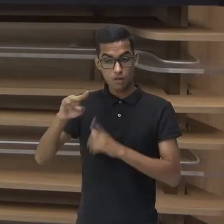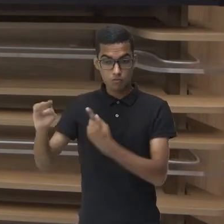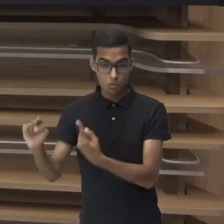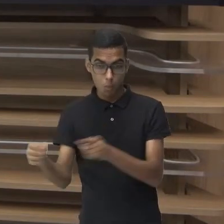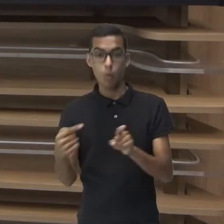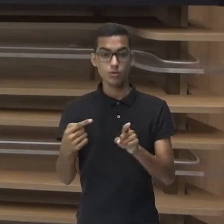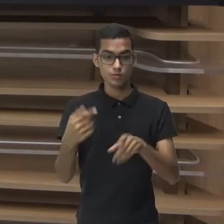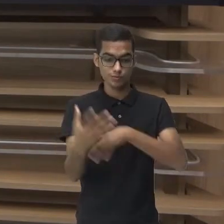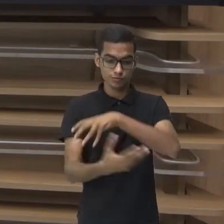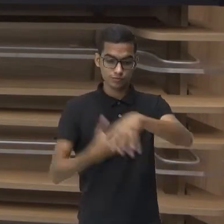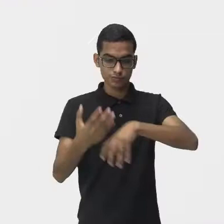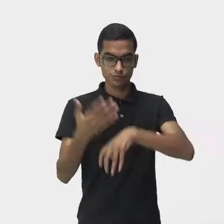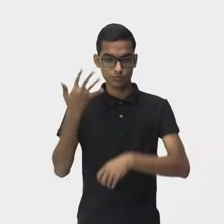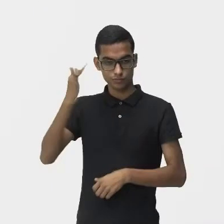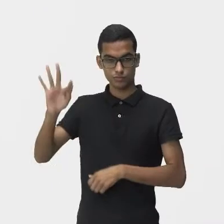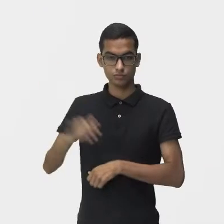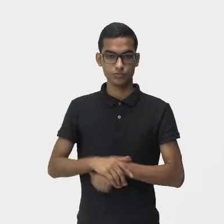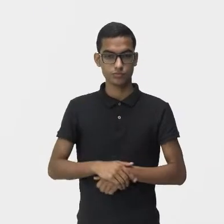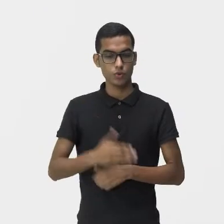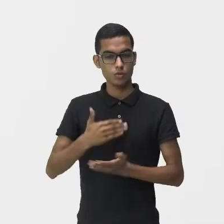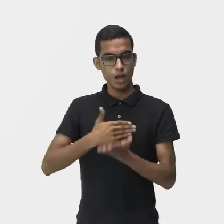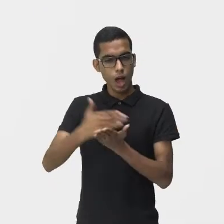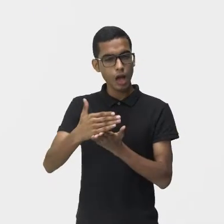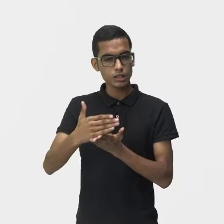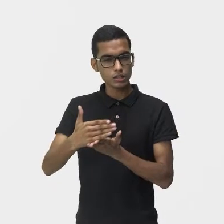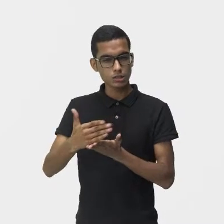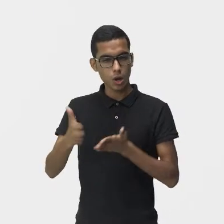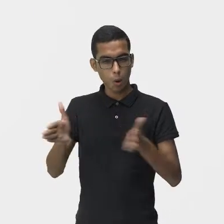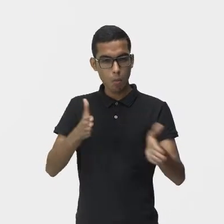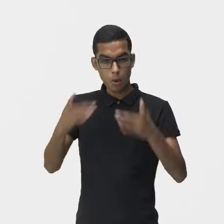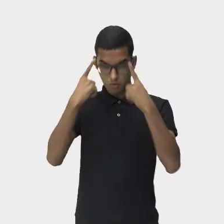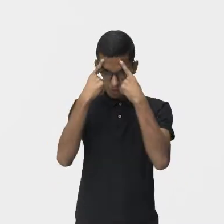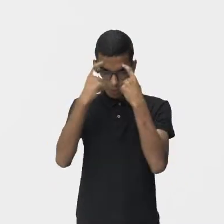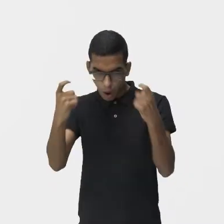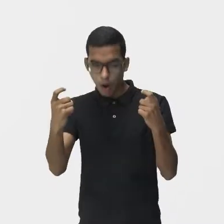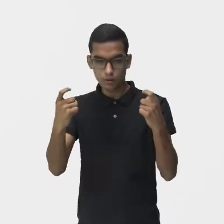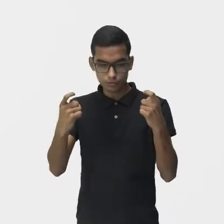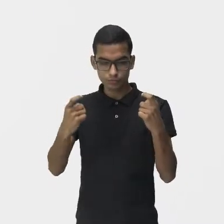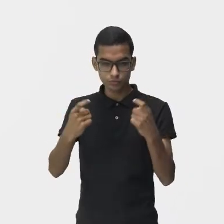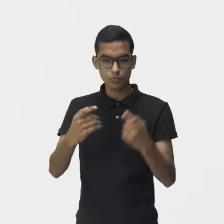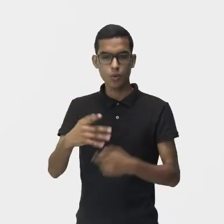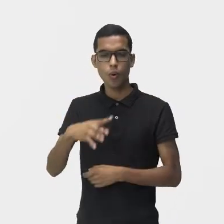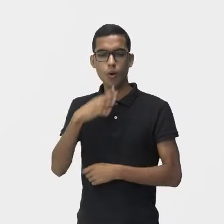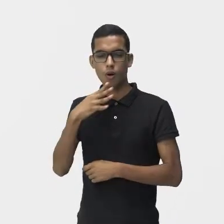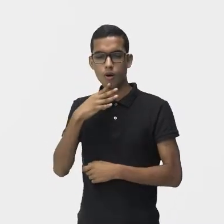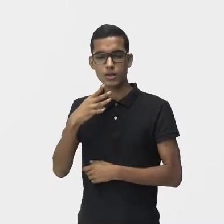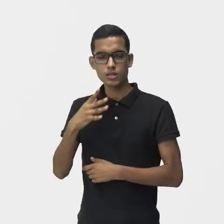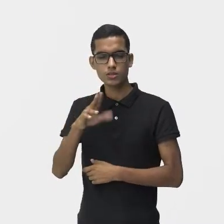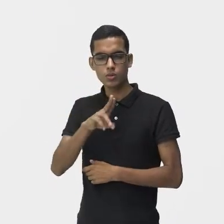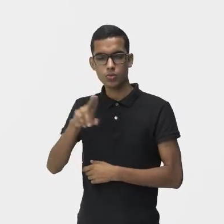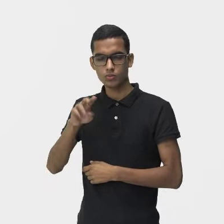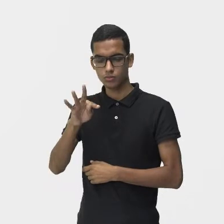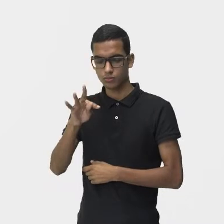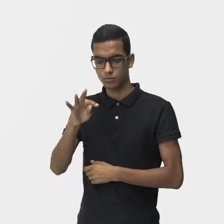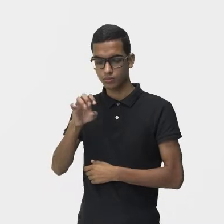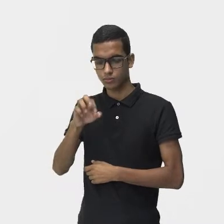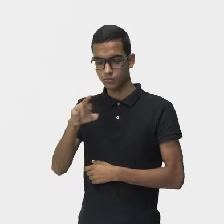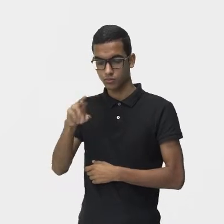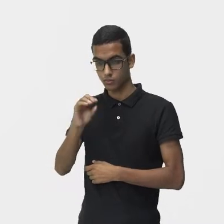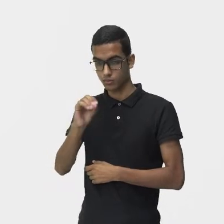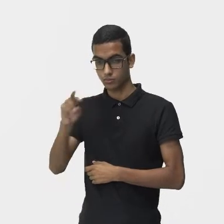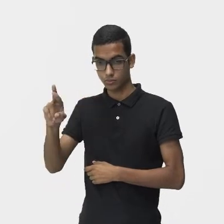então, vão dar início a essa fase de violência, que seria conhecido como terror. Durante esse período, nós vamos